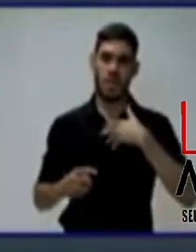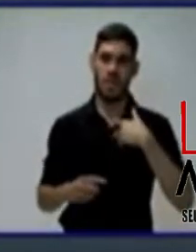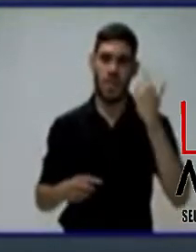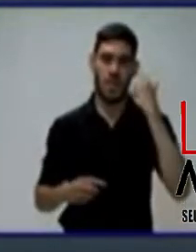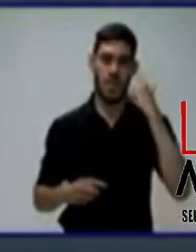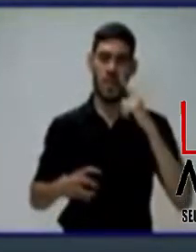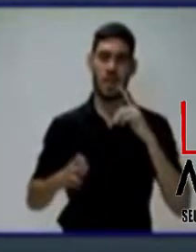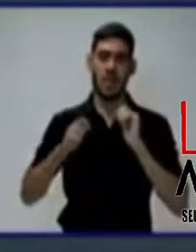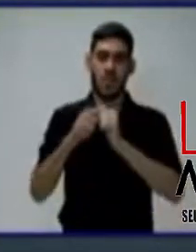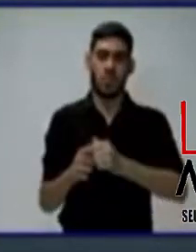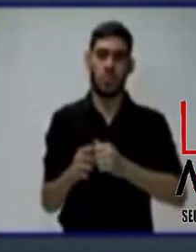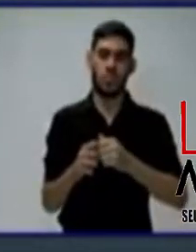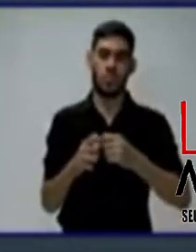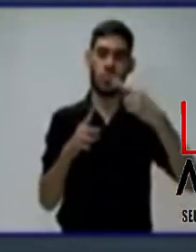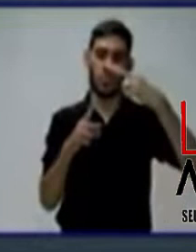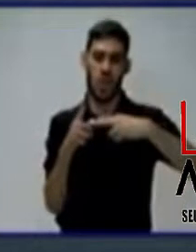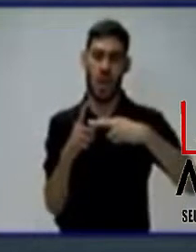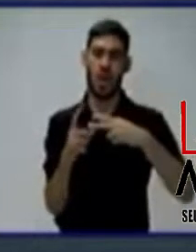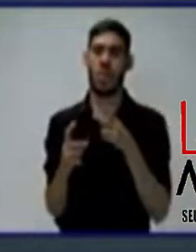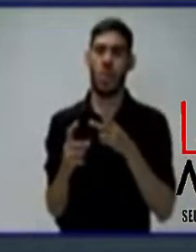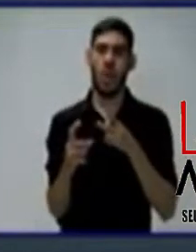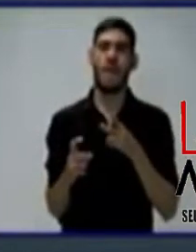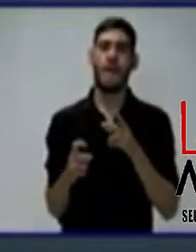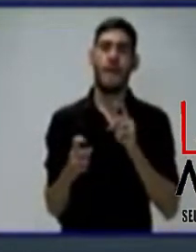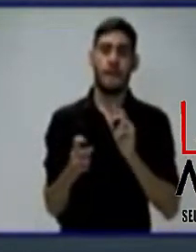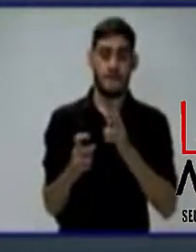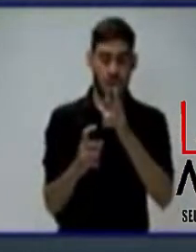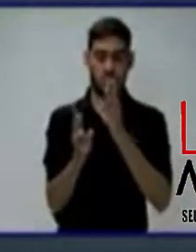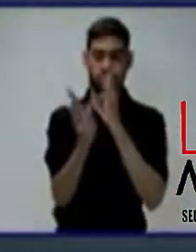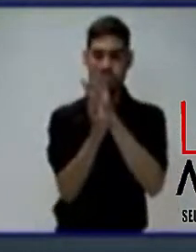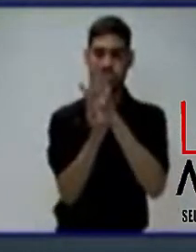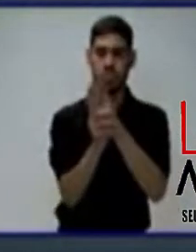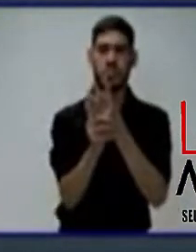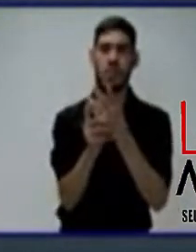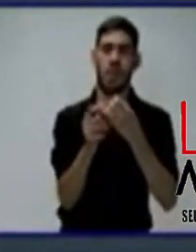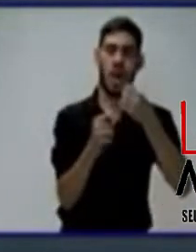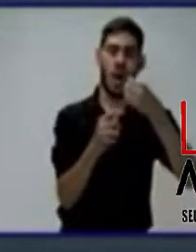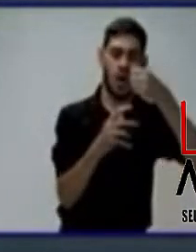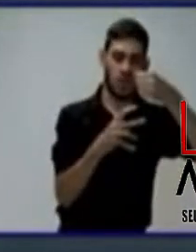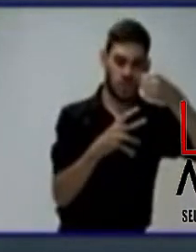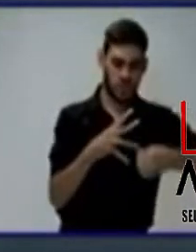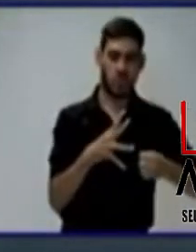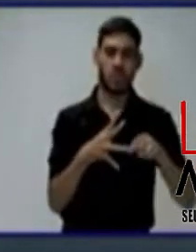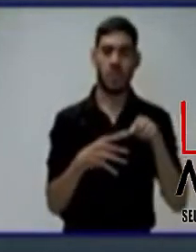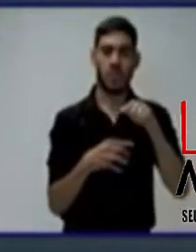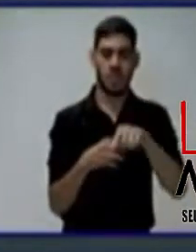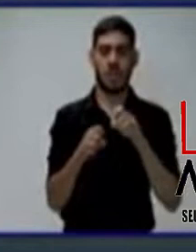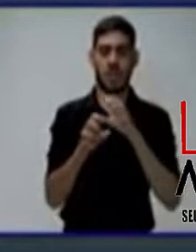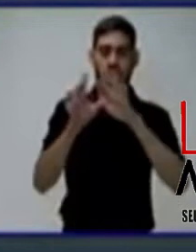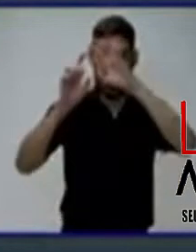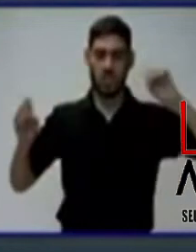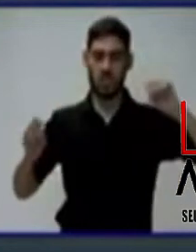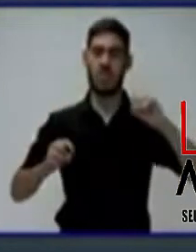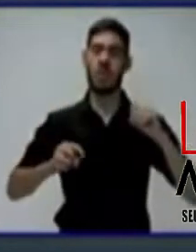o relator para que seja mantida uniformidade em relação à jurisprudência desse tribunal quanto às eleições